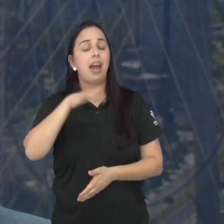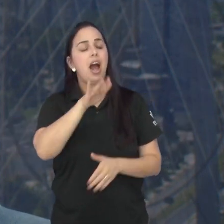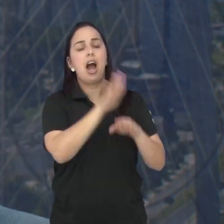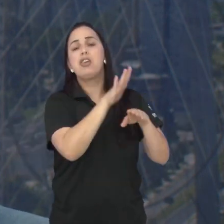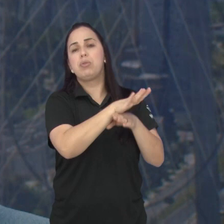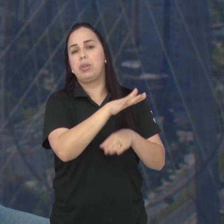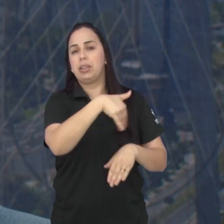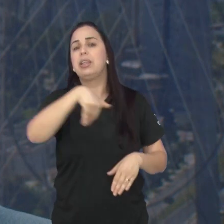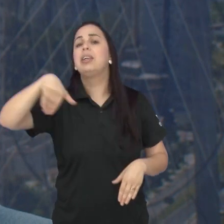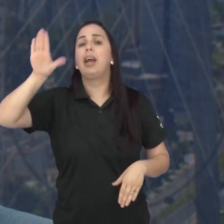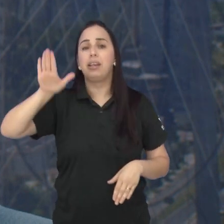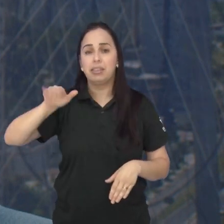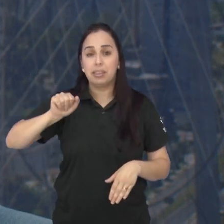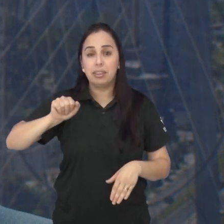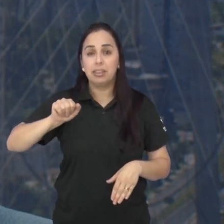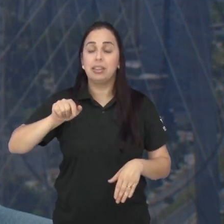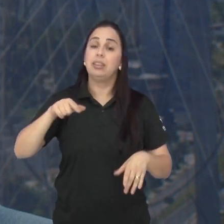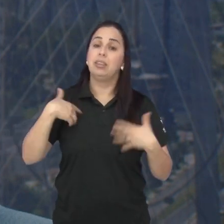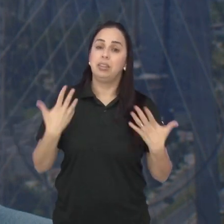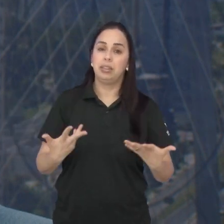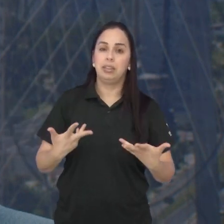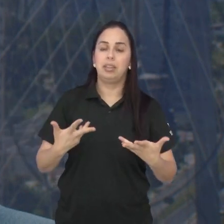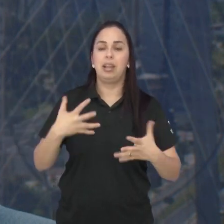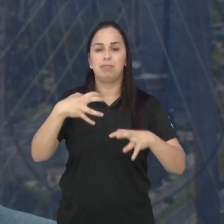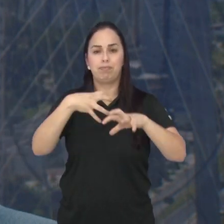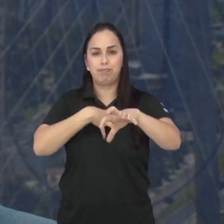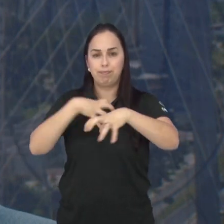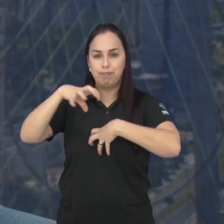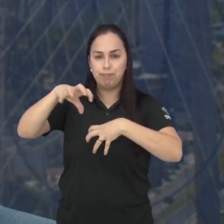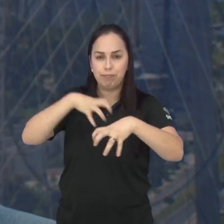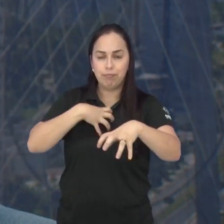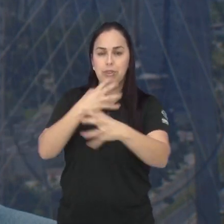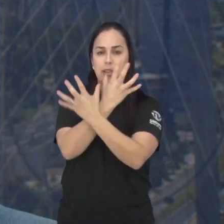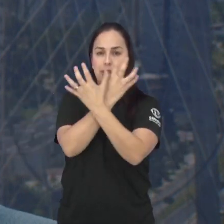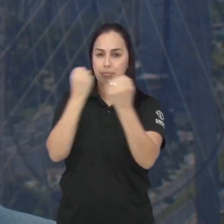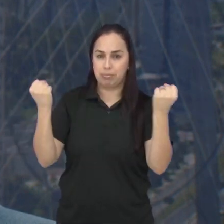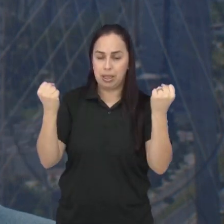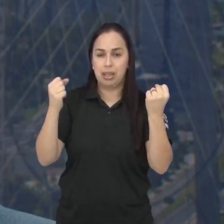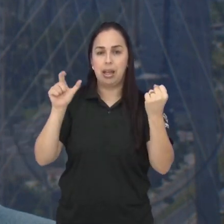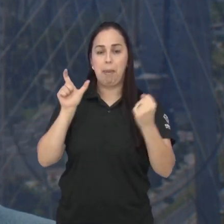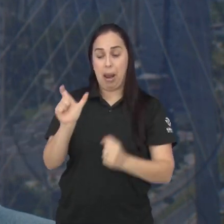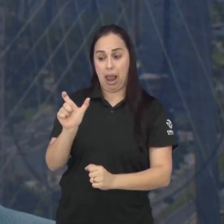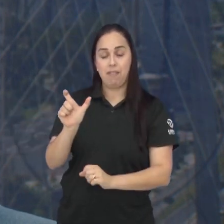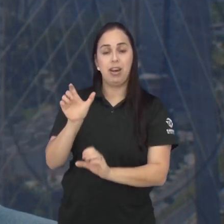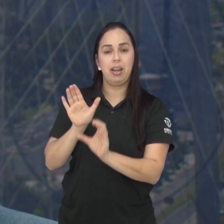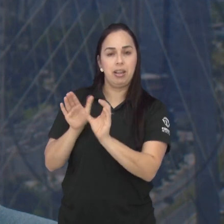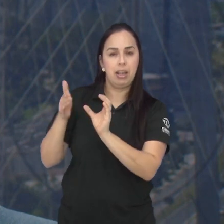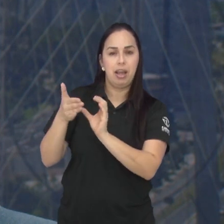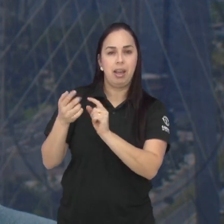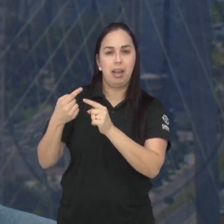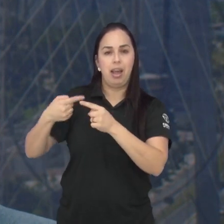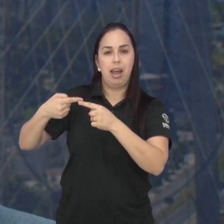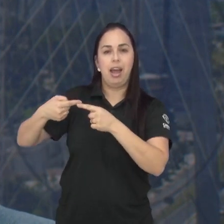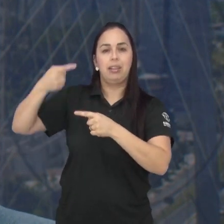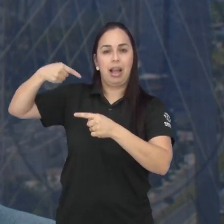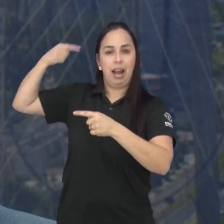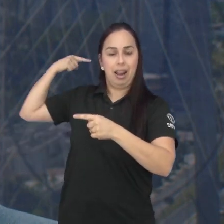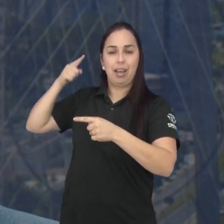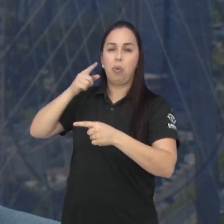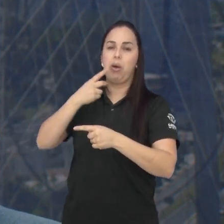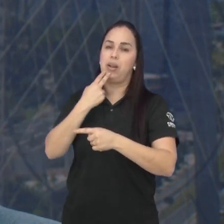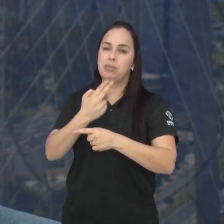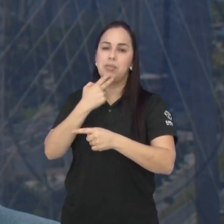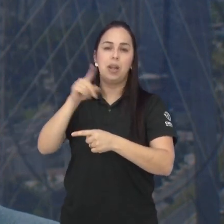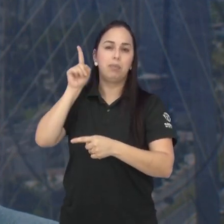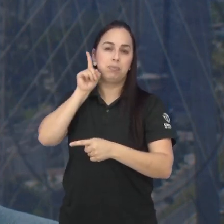Então, ouvindo sororidade, a ideia do sir, né, que vem do inglês essa palavra, e aí, né, a gente vai criando